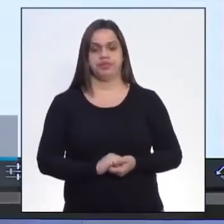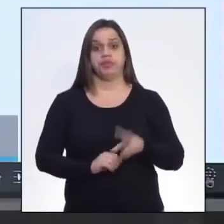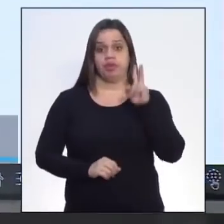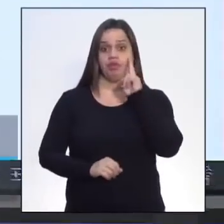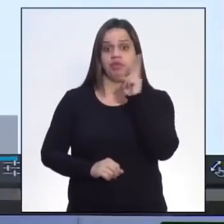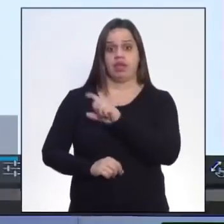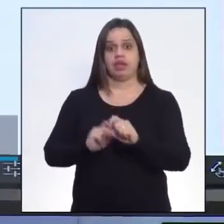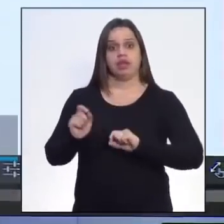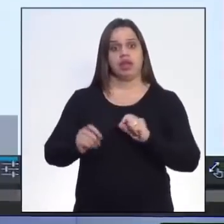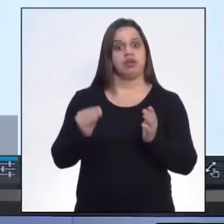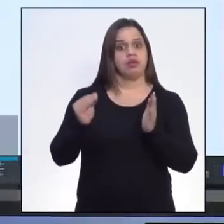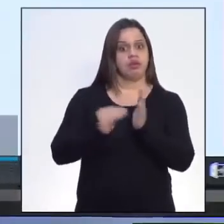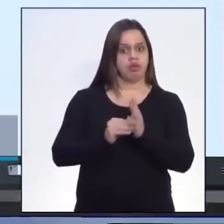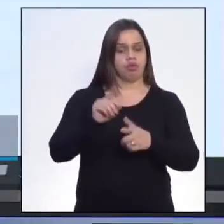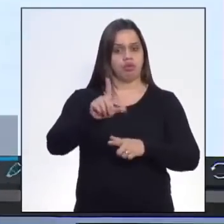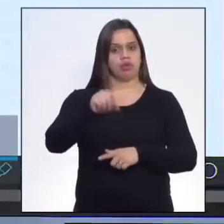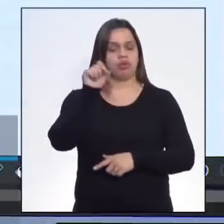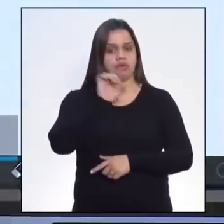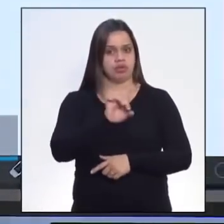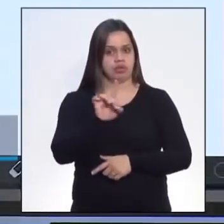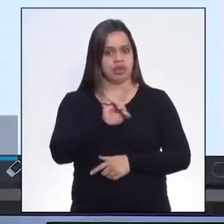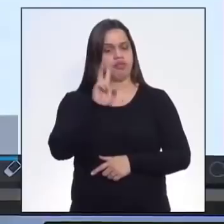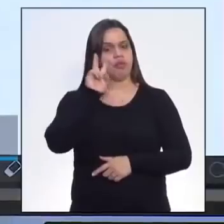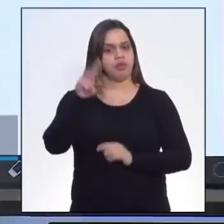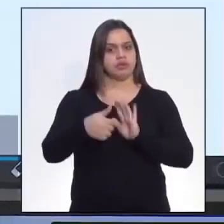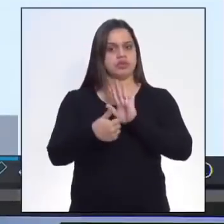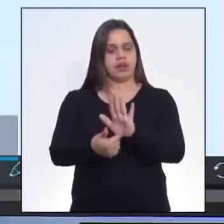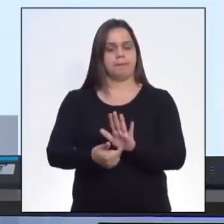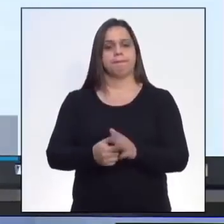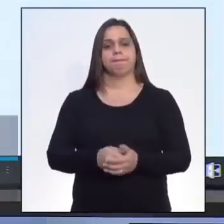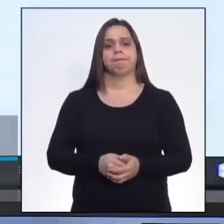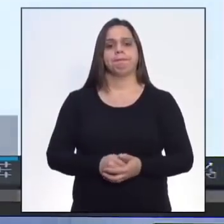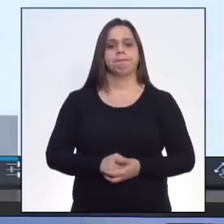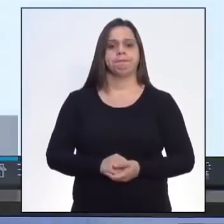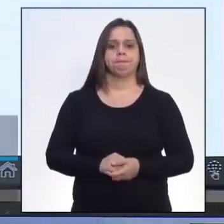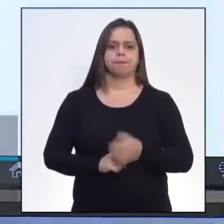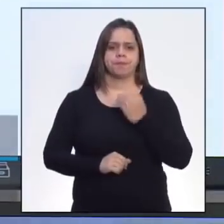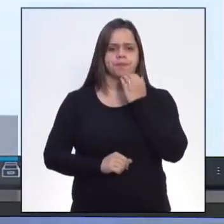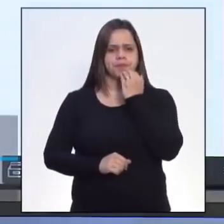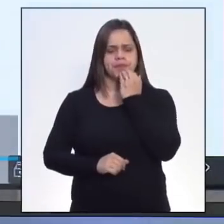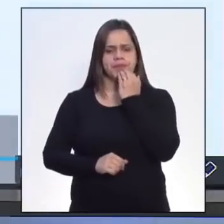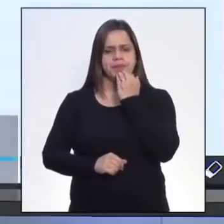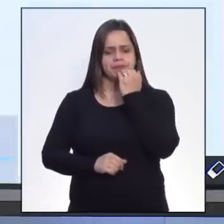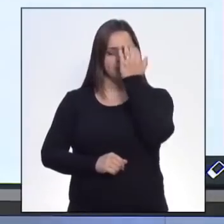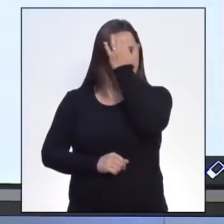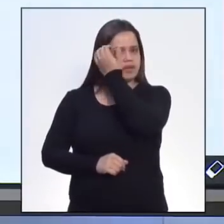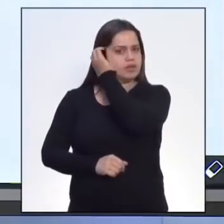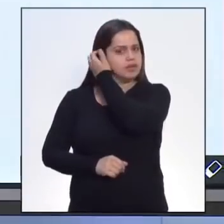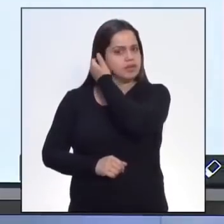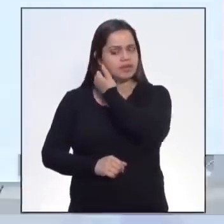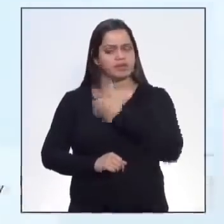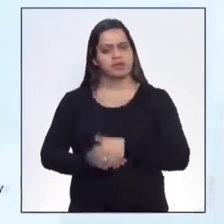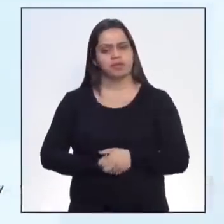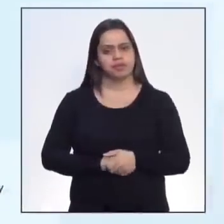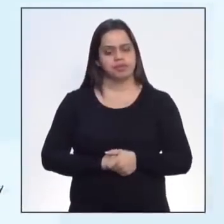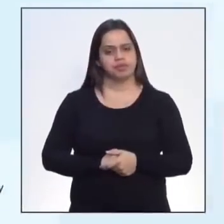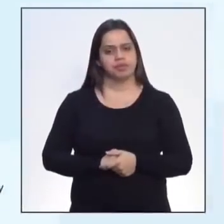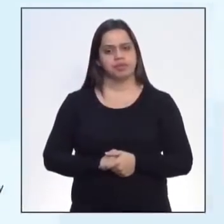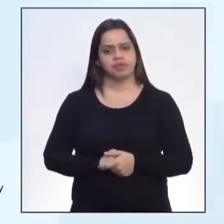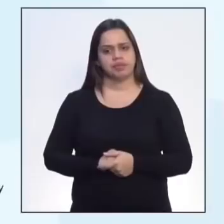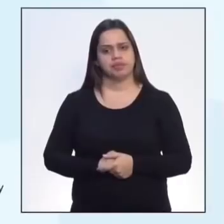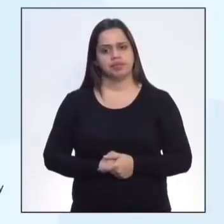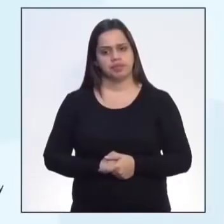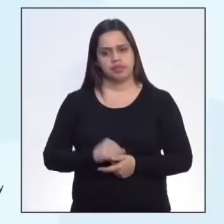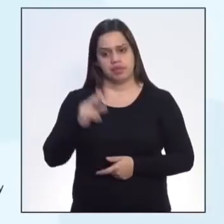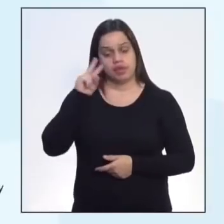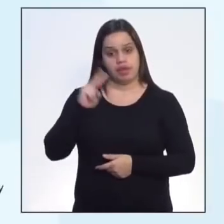a alternativa D, já vou até mostrar, né, antes. Deixa eu colocar aqui. Então, realmente, a resposta é a alternativa